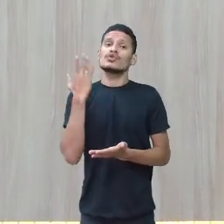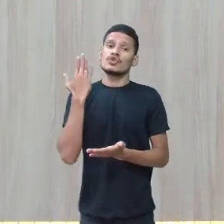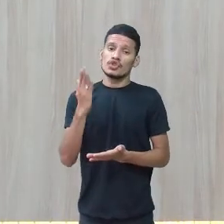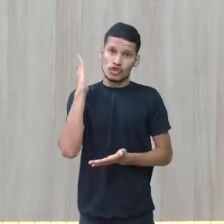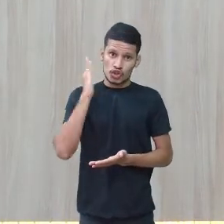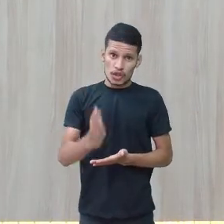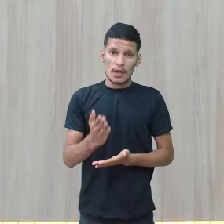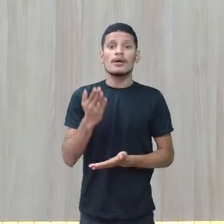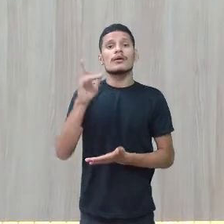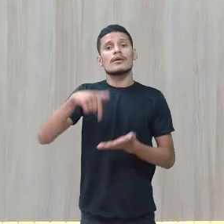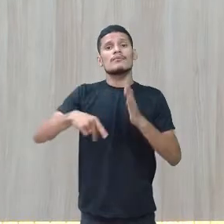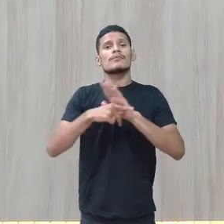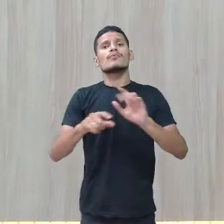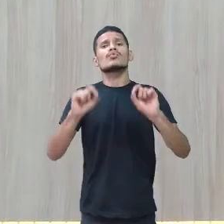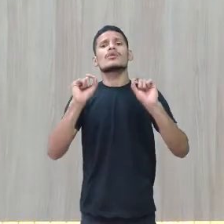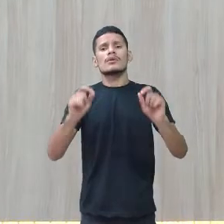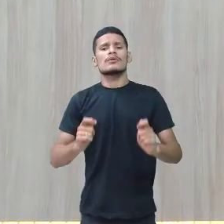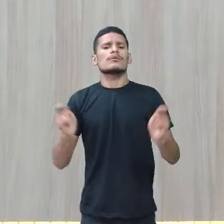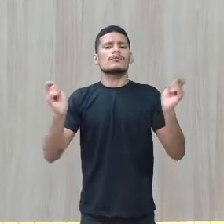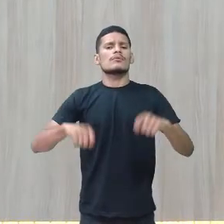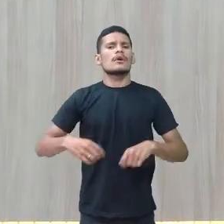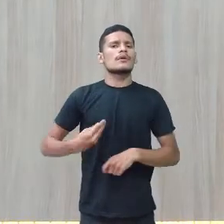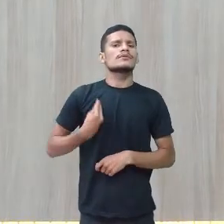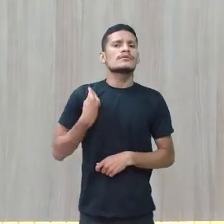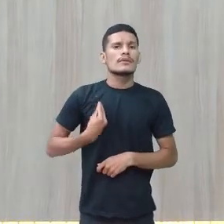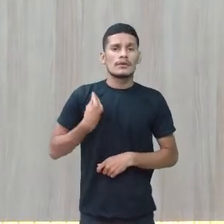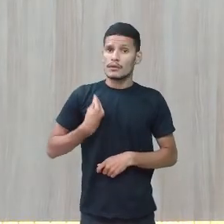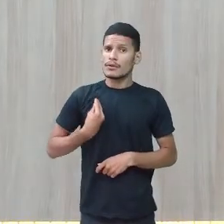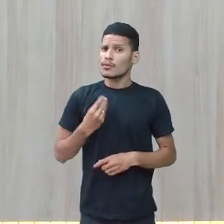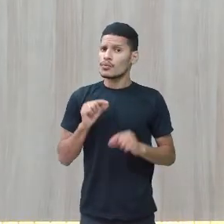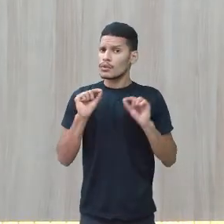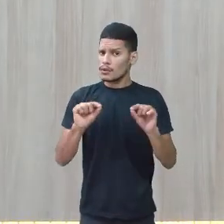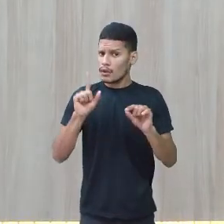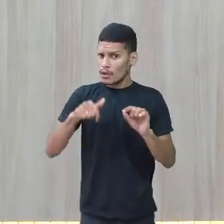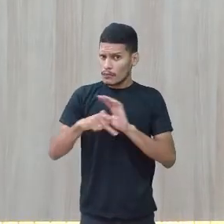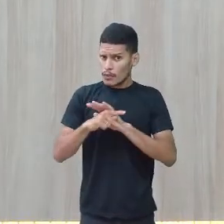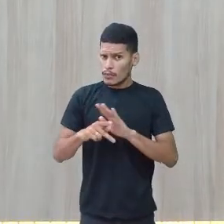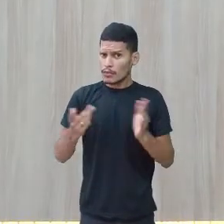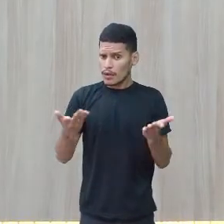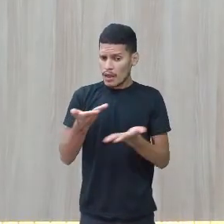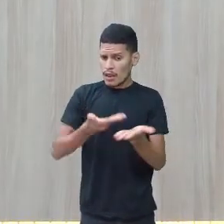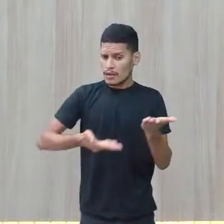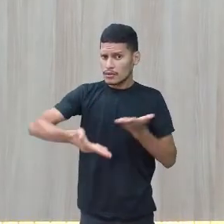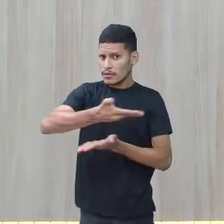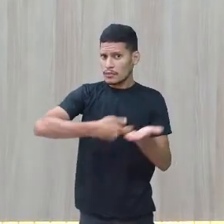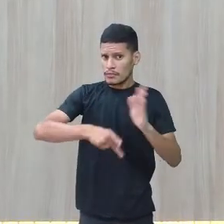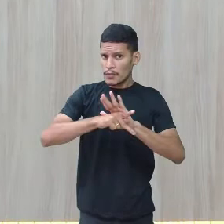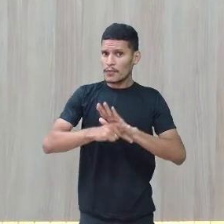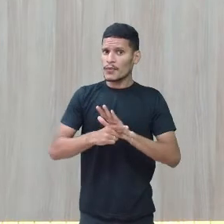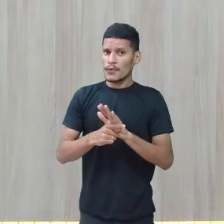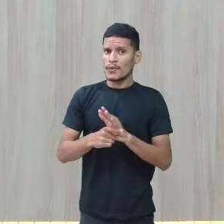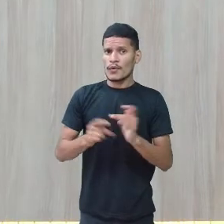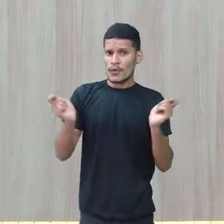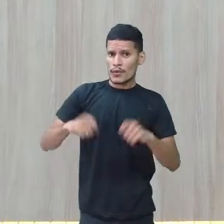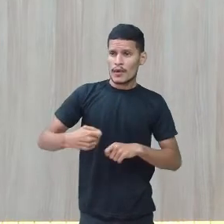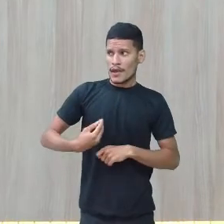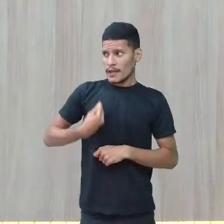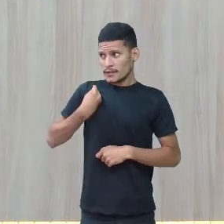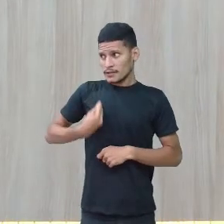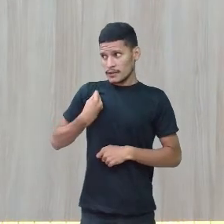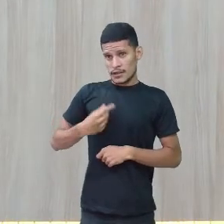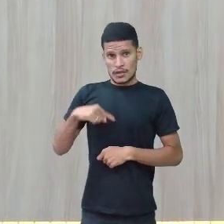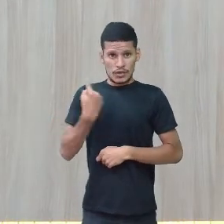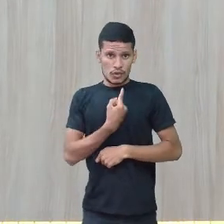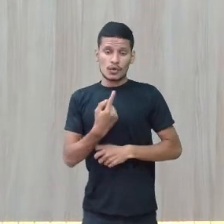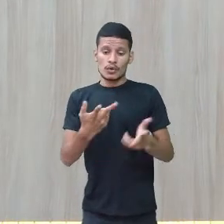na verdade, a gente falou sobre condição de existência. O que são essas relações de condição de existência, né? A gente